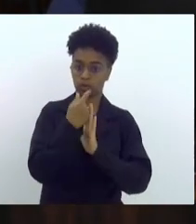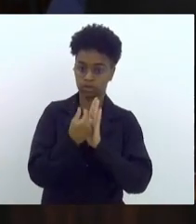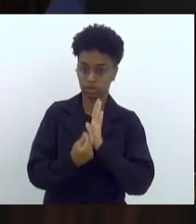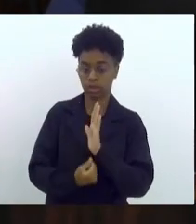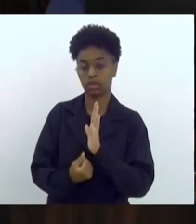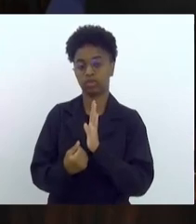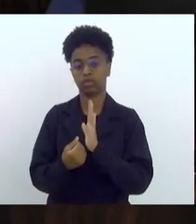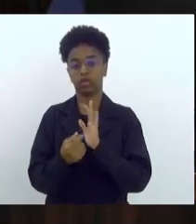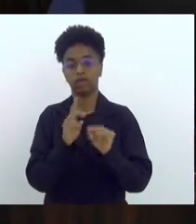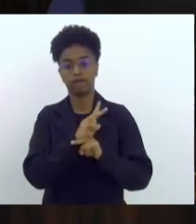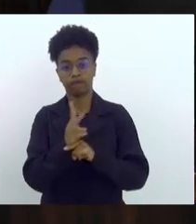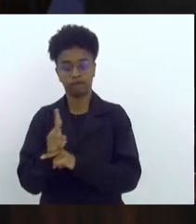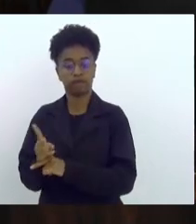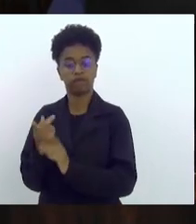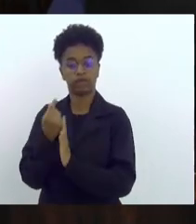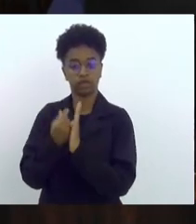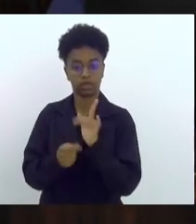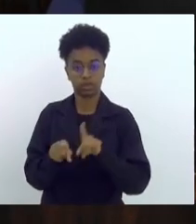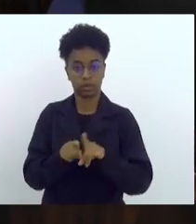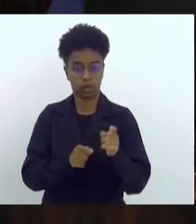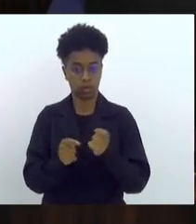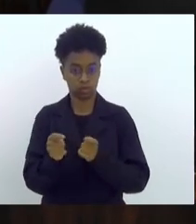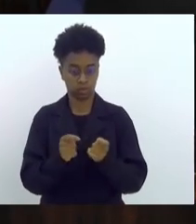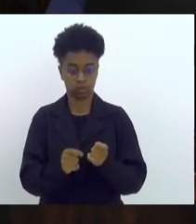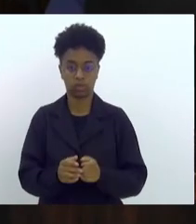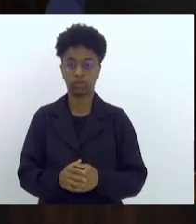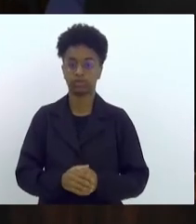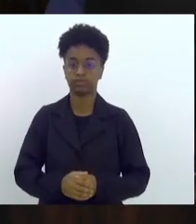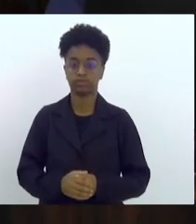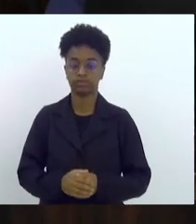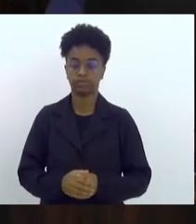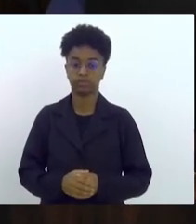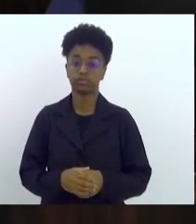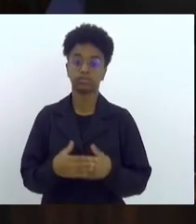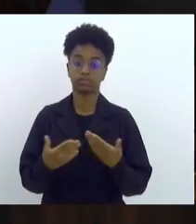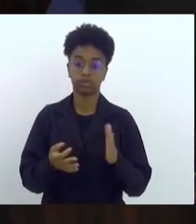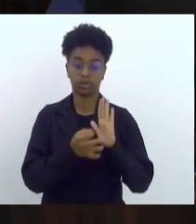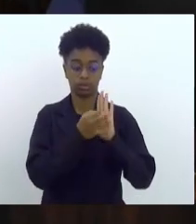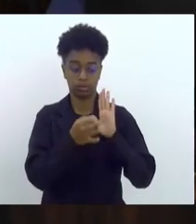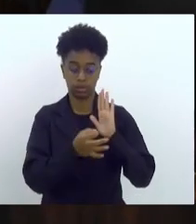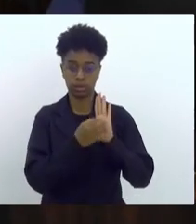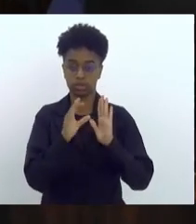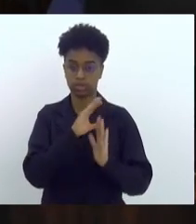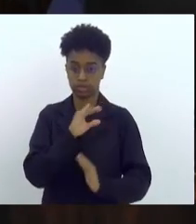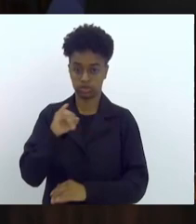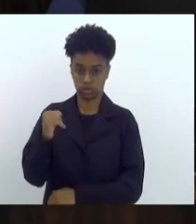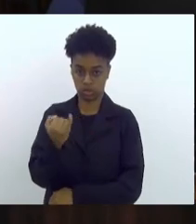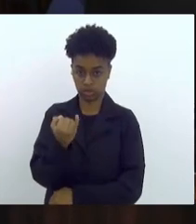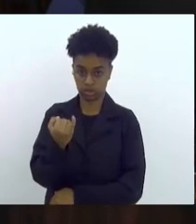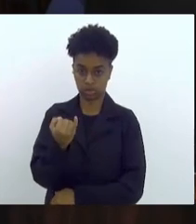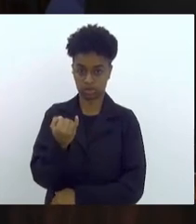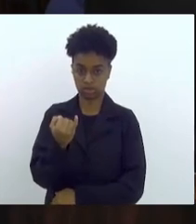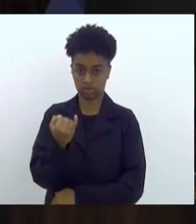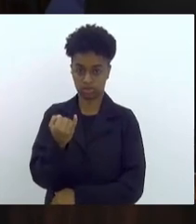fiscalização financeira e controle. para emitir e parecer pela Comissão de Constituição e Justiça,